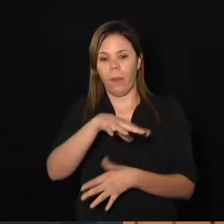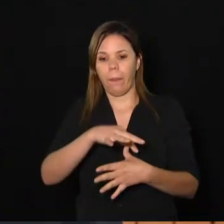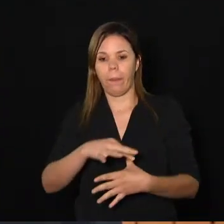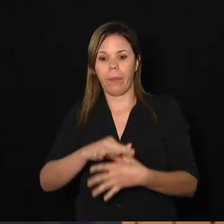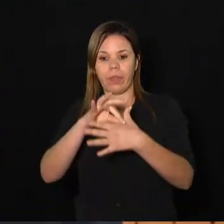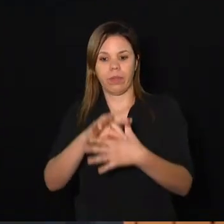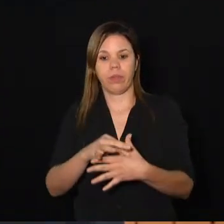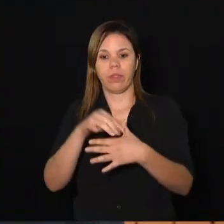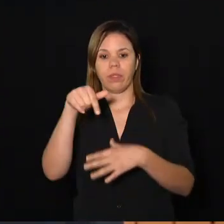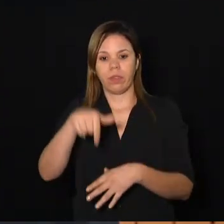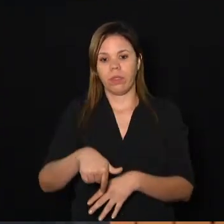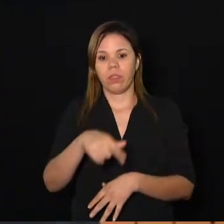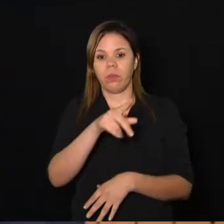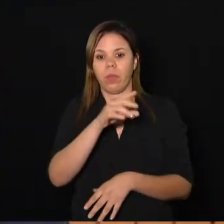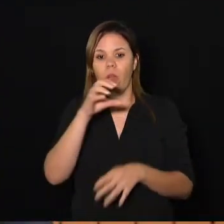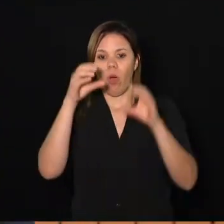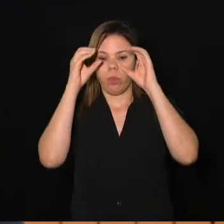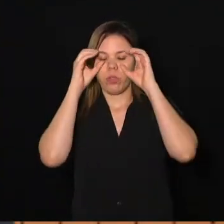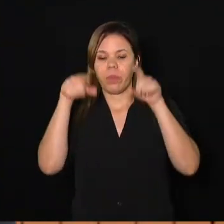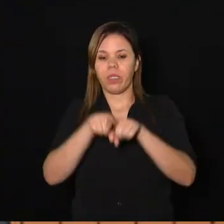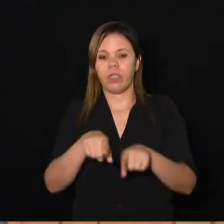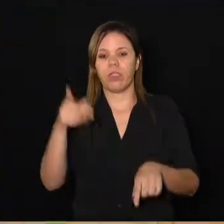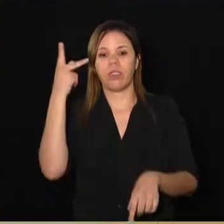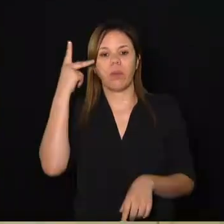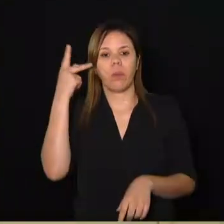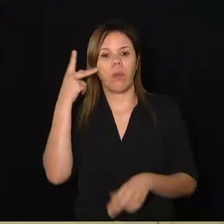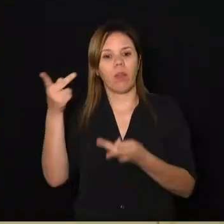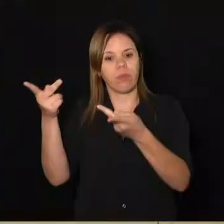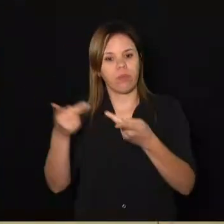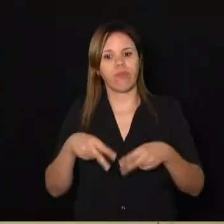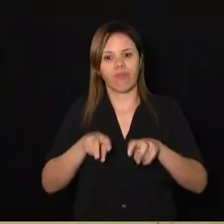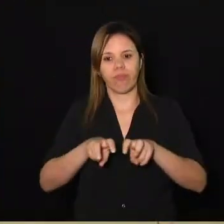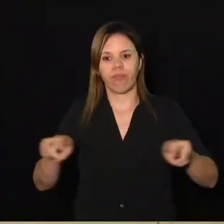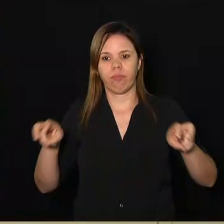de Óptica e optometria do Estado de São Paulo por gentileza